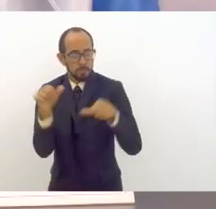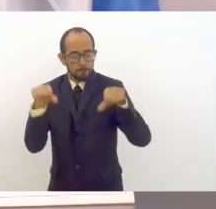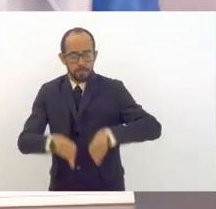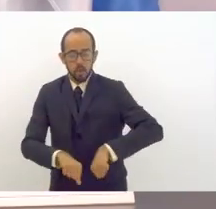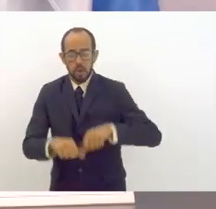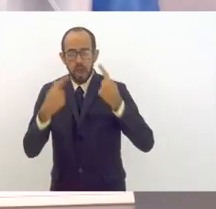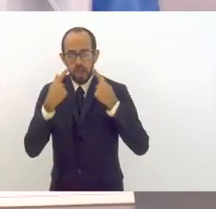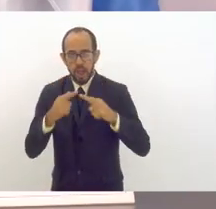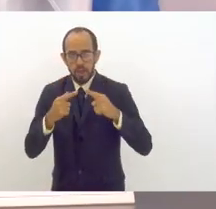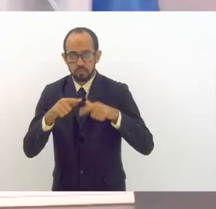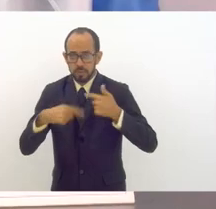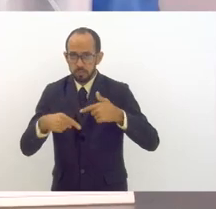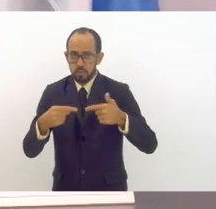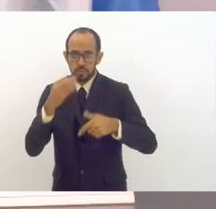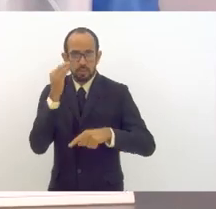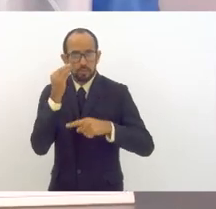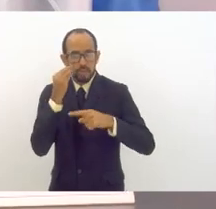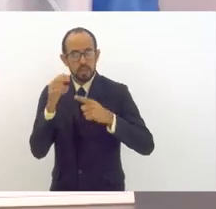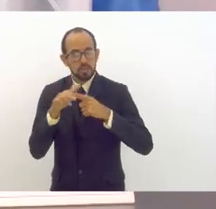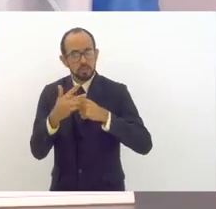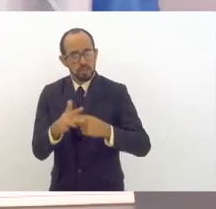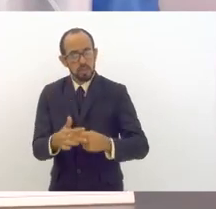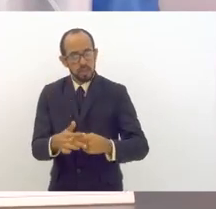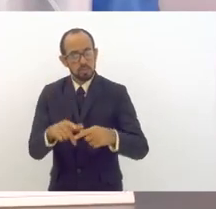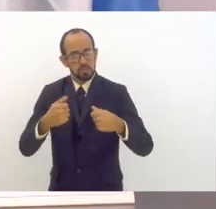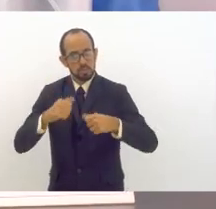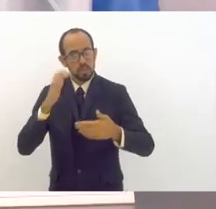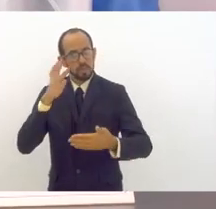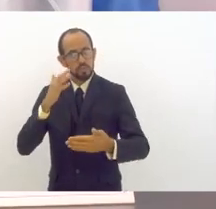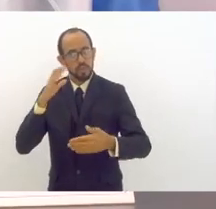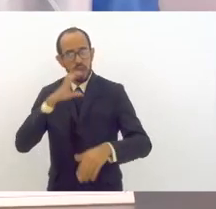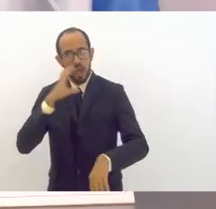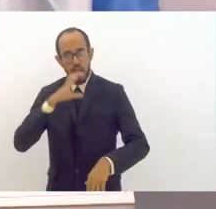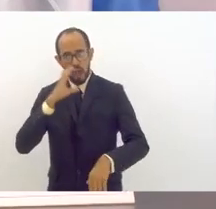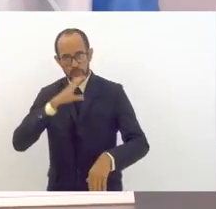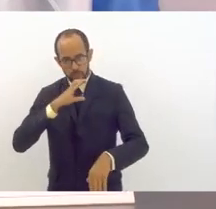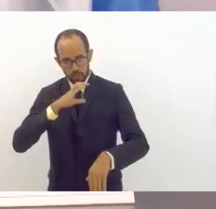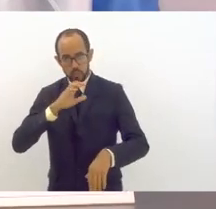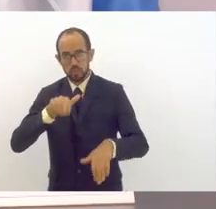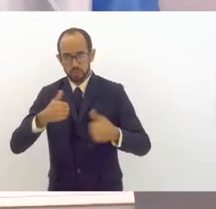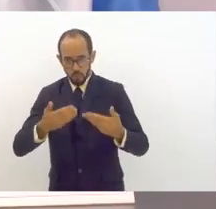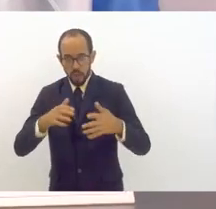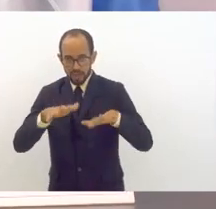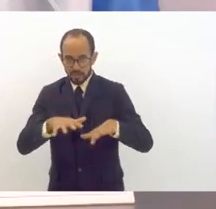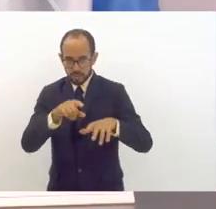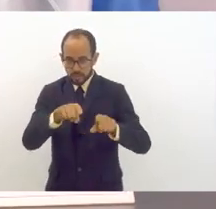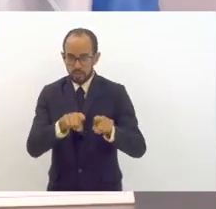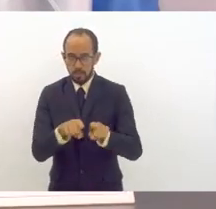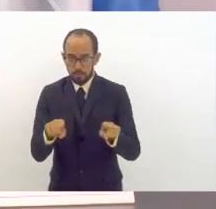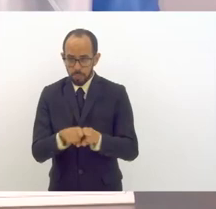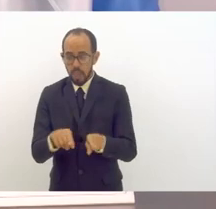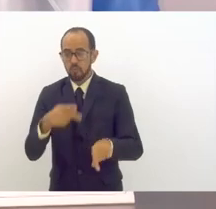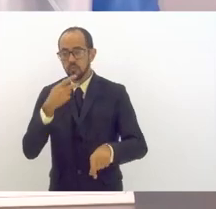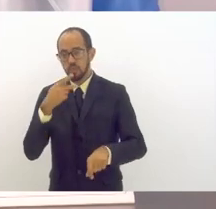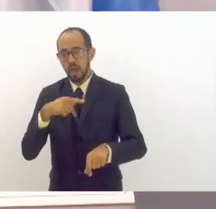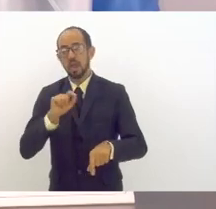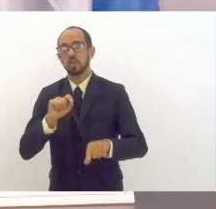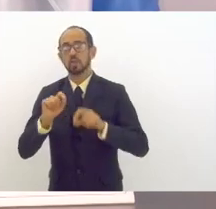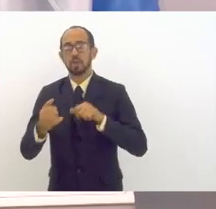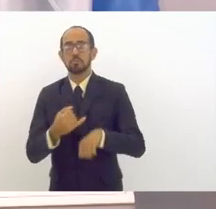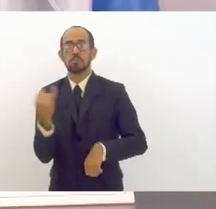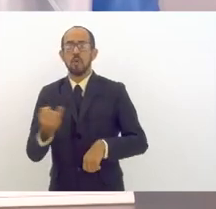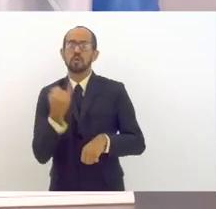tentar consertar. A gente tem que resolvê-los o mais rápido possível. Nesse sentido, eu também falo da importância